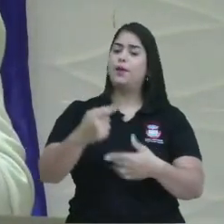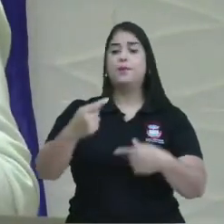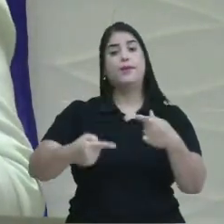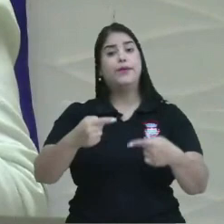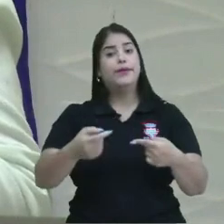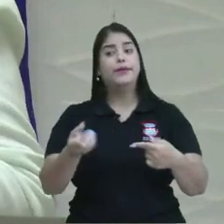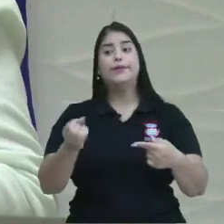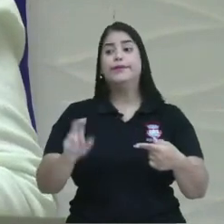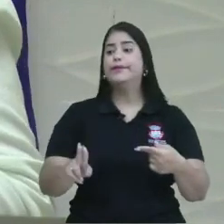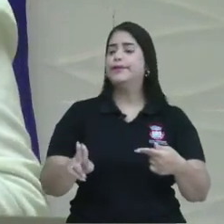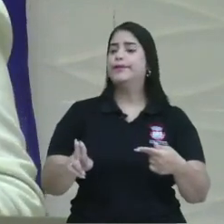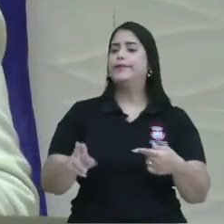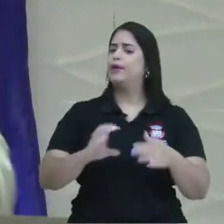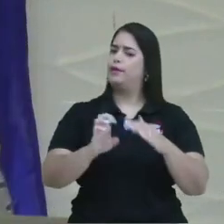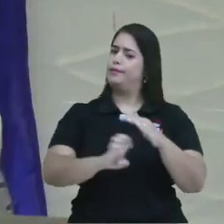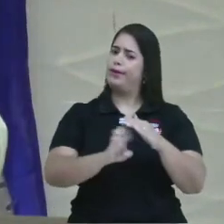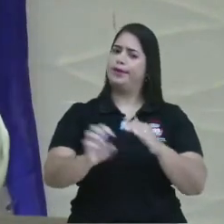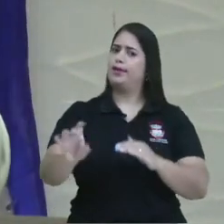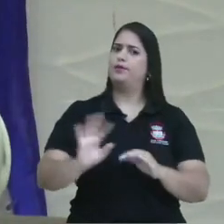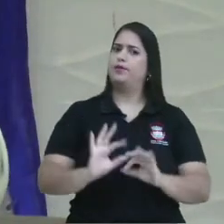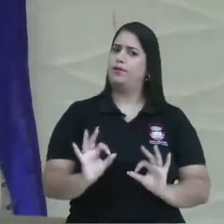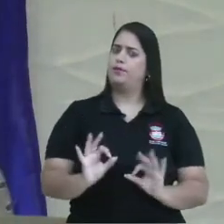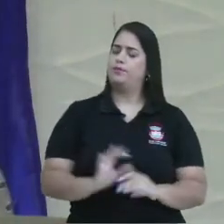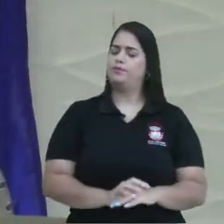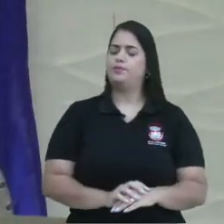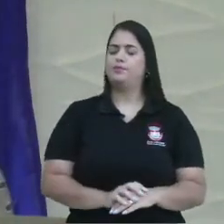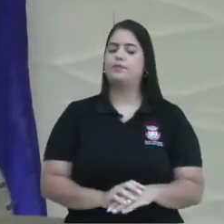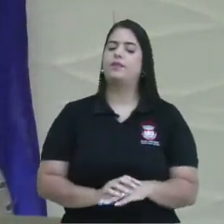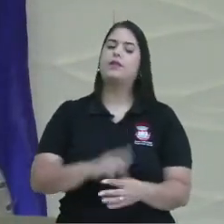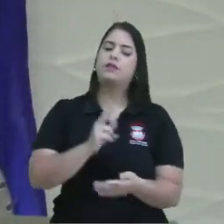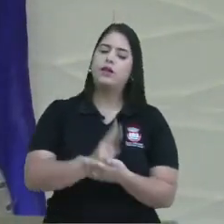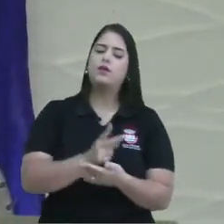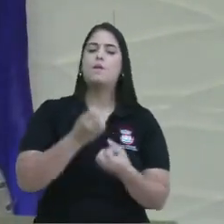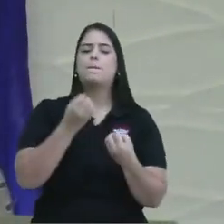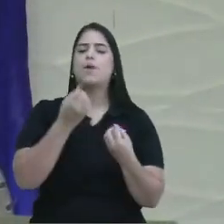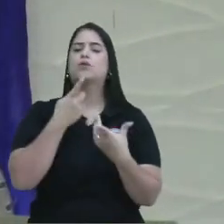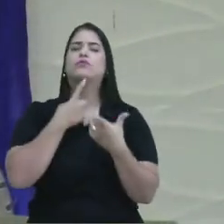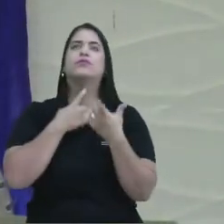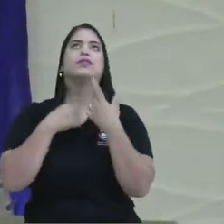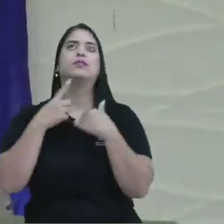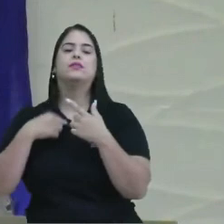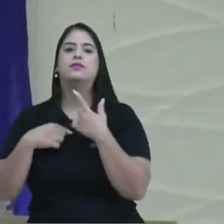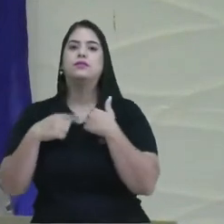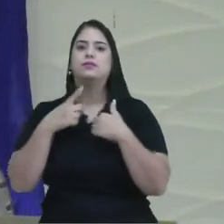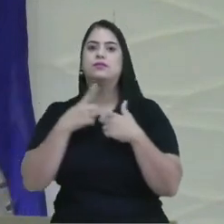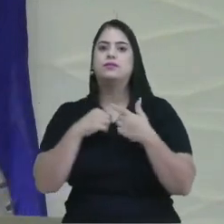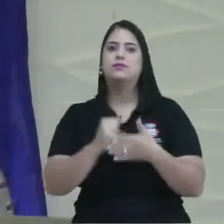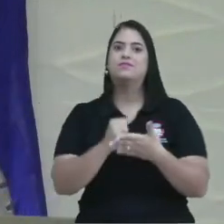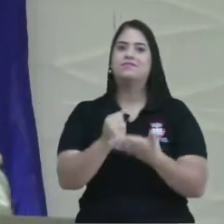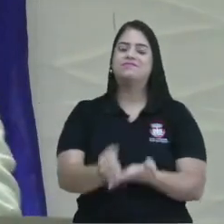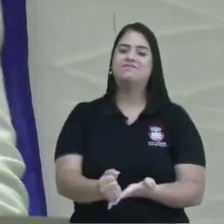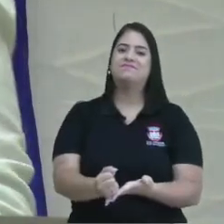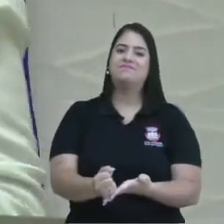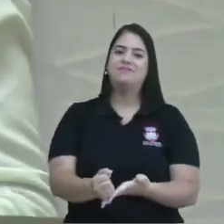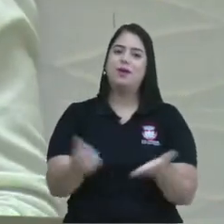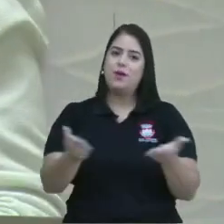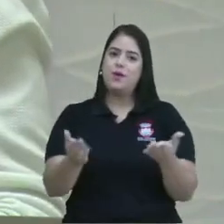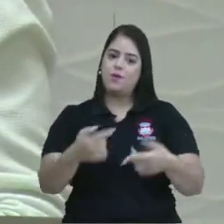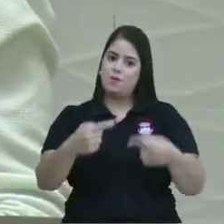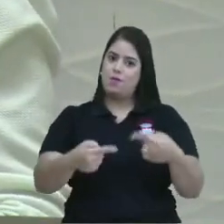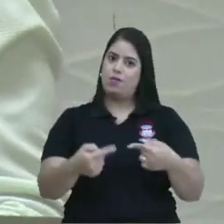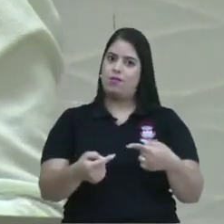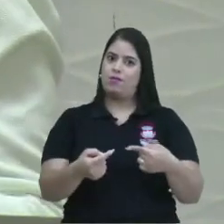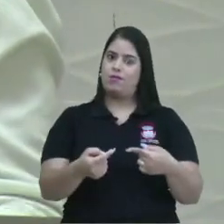E sendo político, ele tem a boa vontade de ajudar. Hoje ele não era político. Quando ele